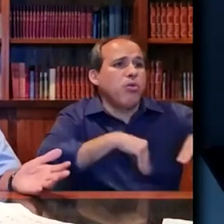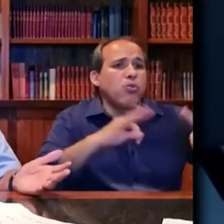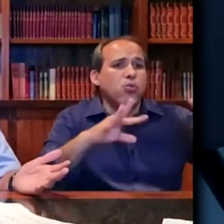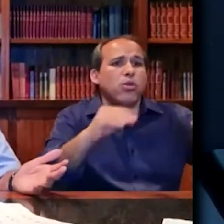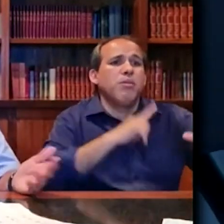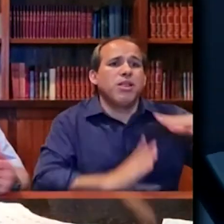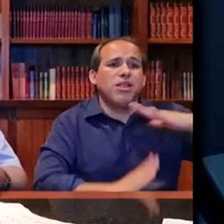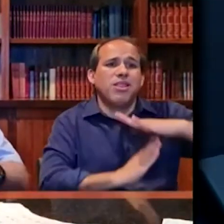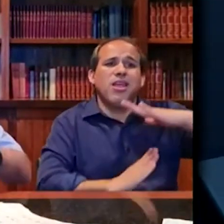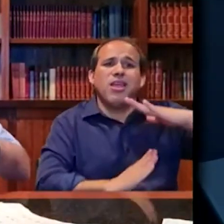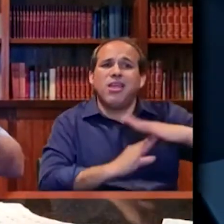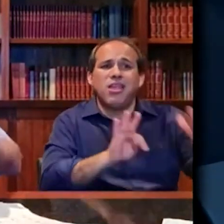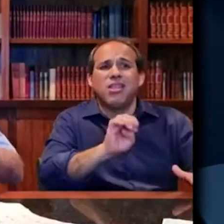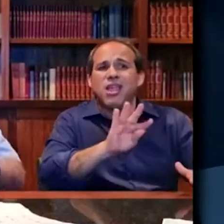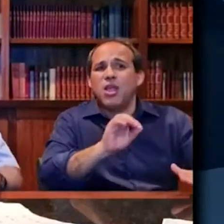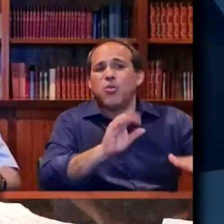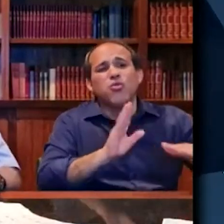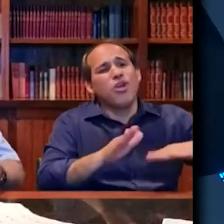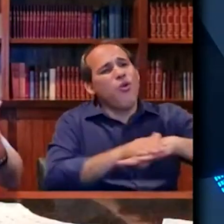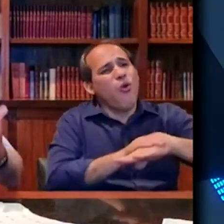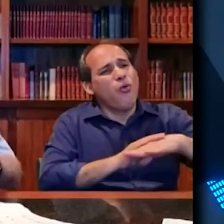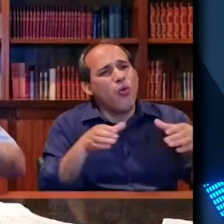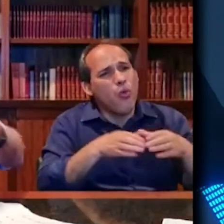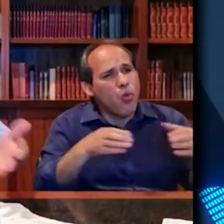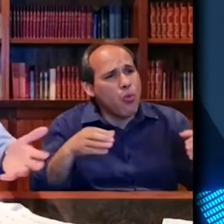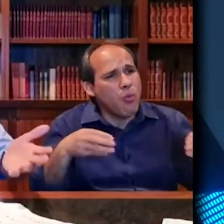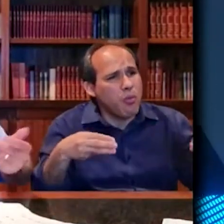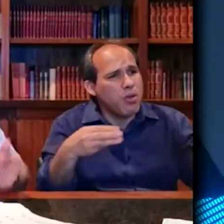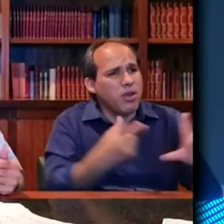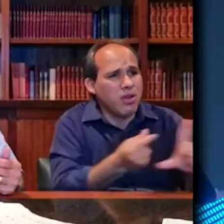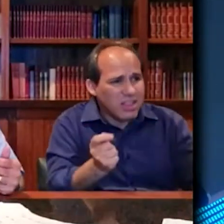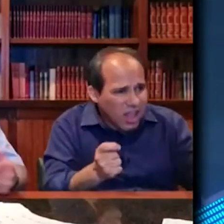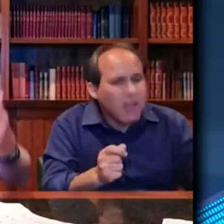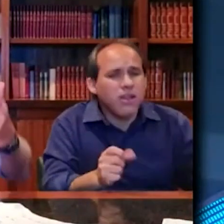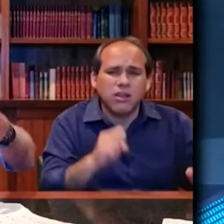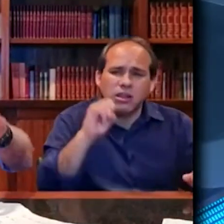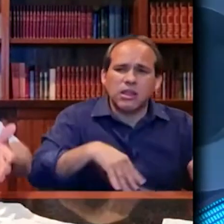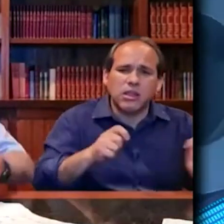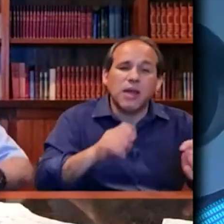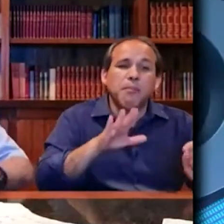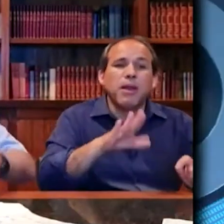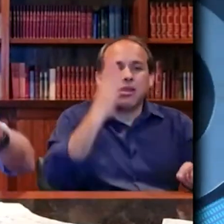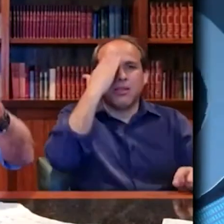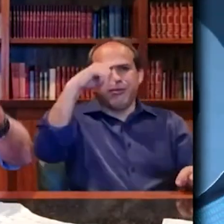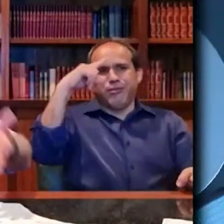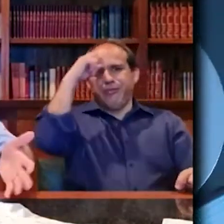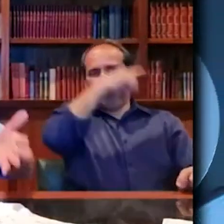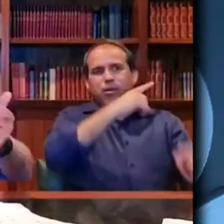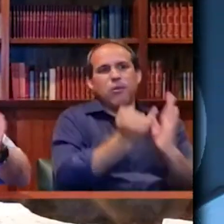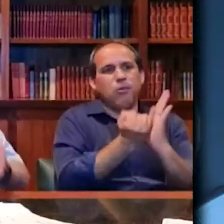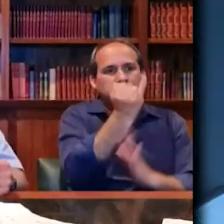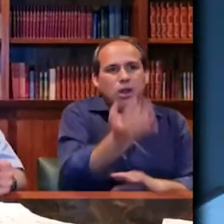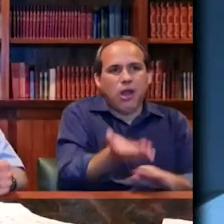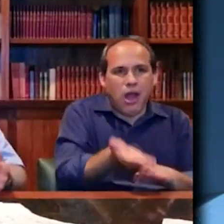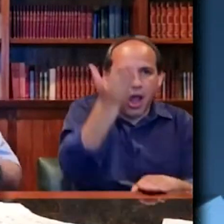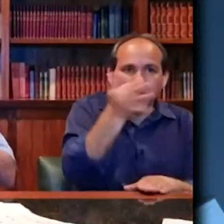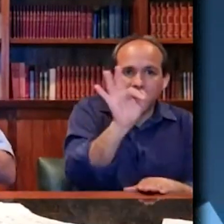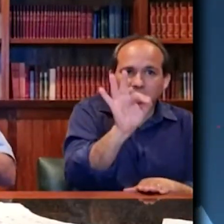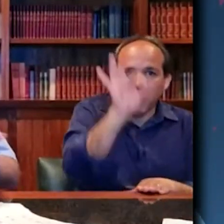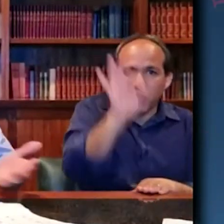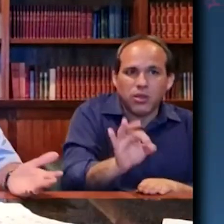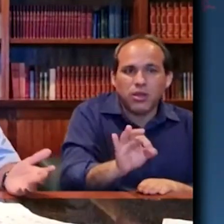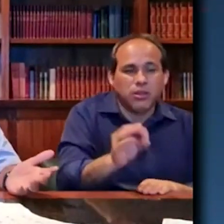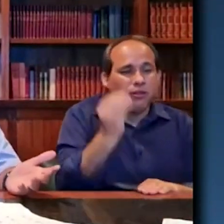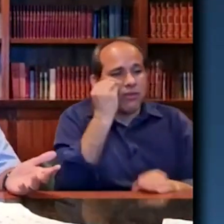ou a descer a posição de um candidato nas pesquisas. E, de modo geral, os fatos conectados ao presidente da República